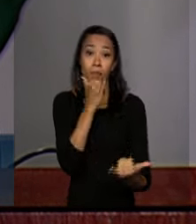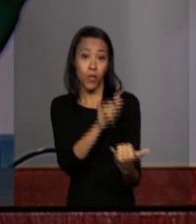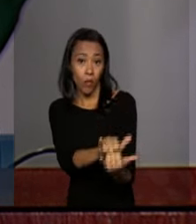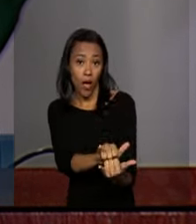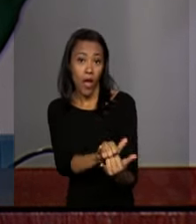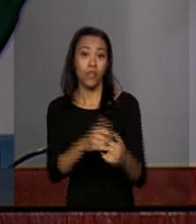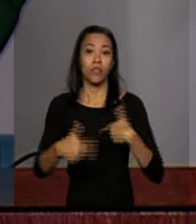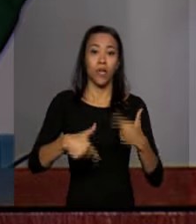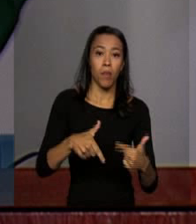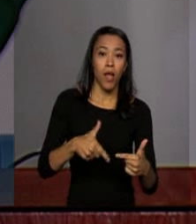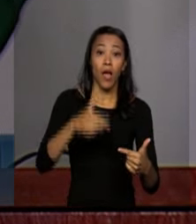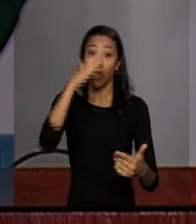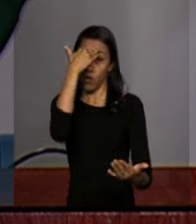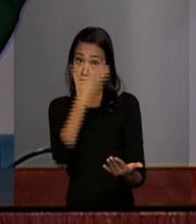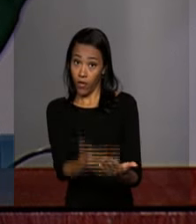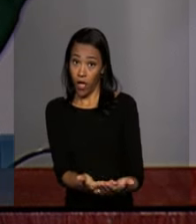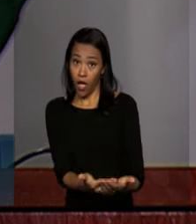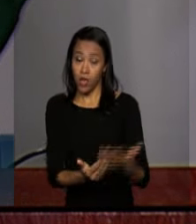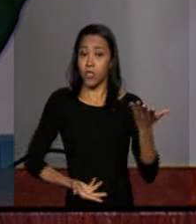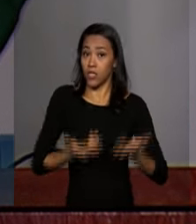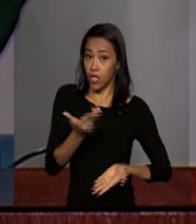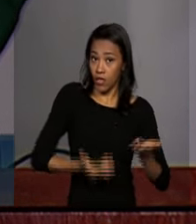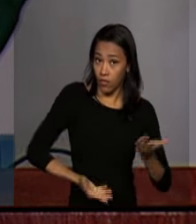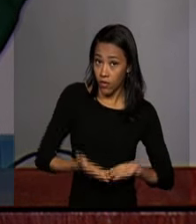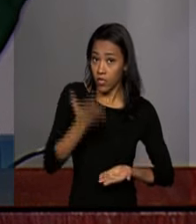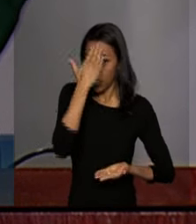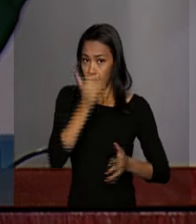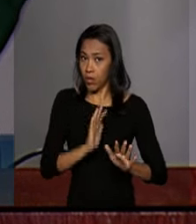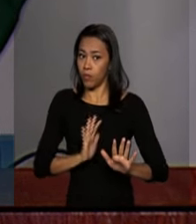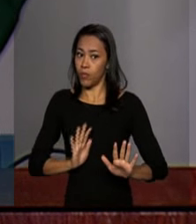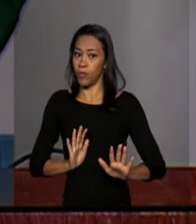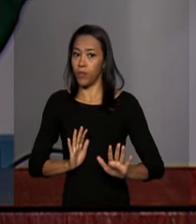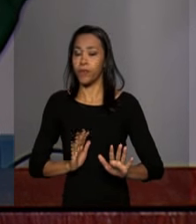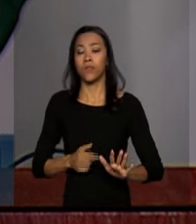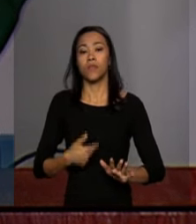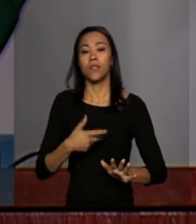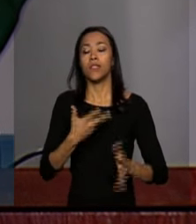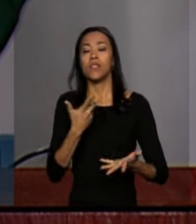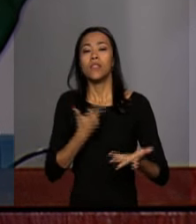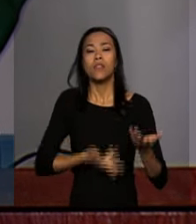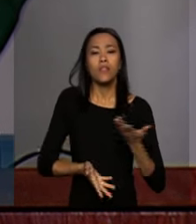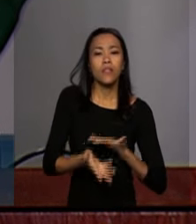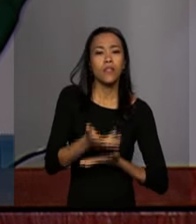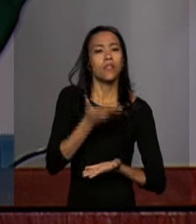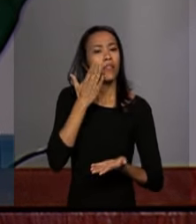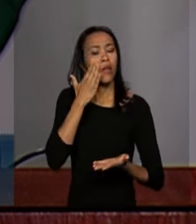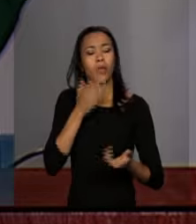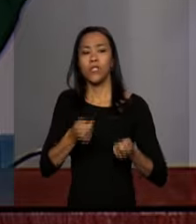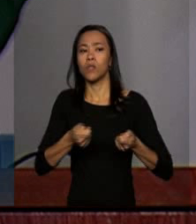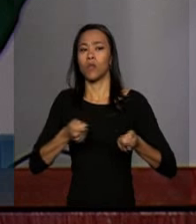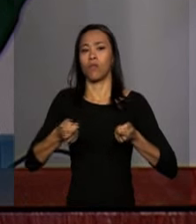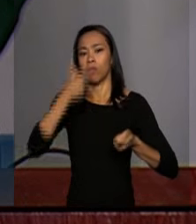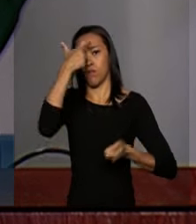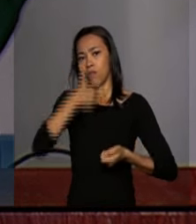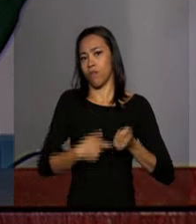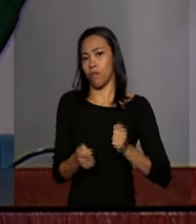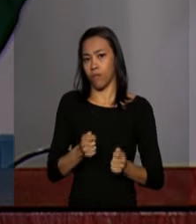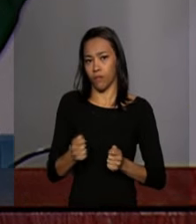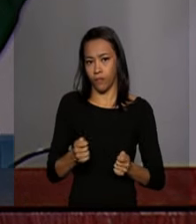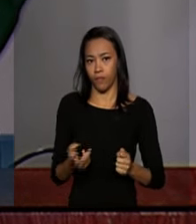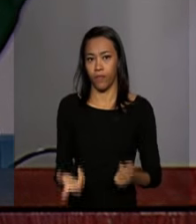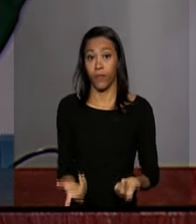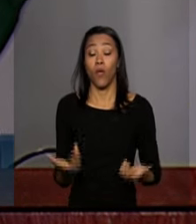e confiar, servir e saber se abster, transpirar e se comedir. A partir de